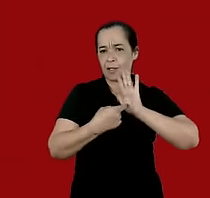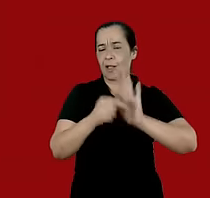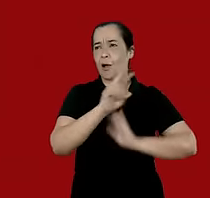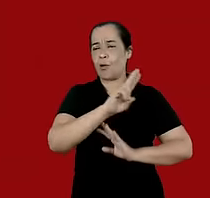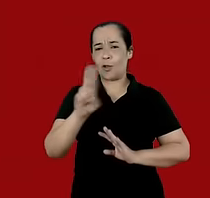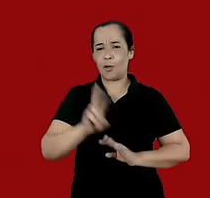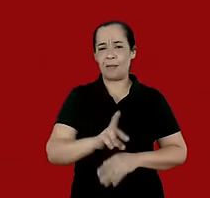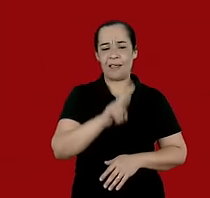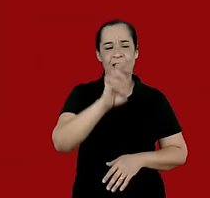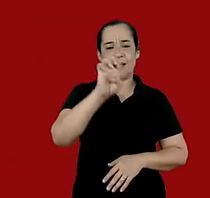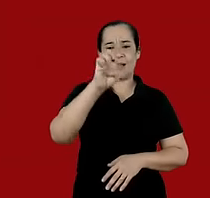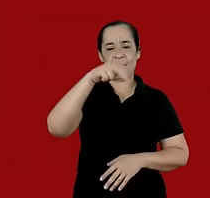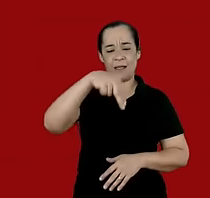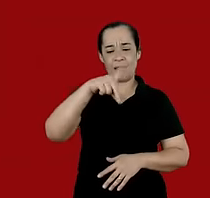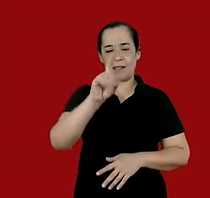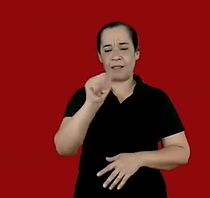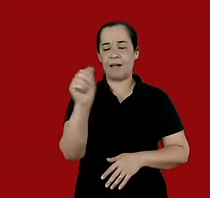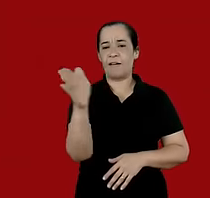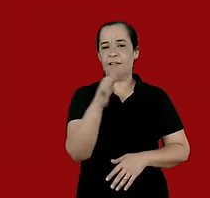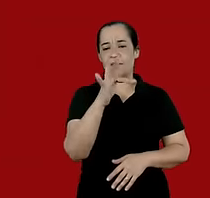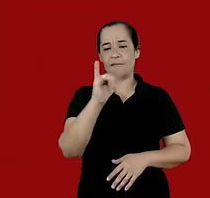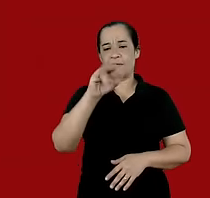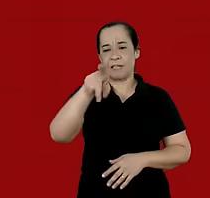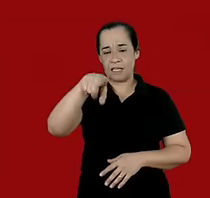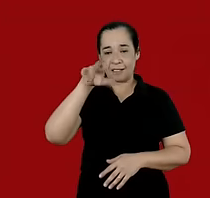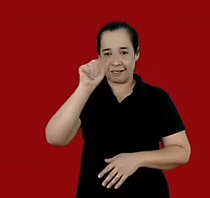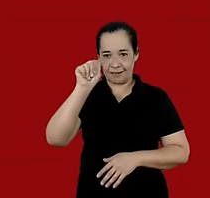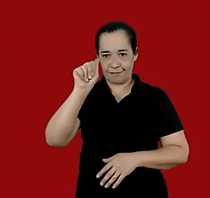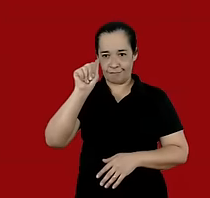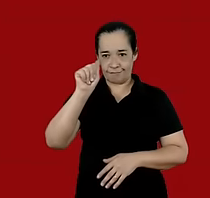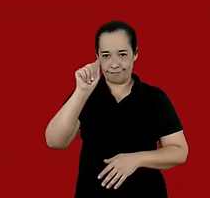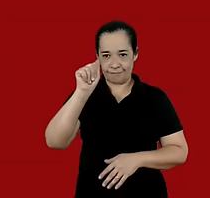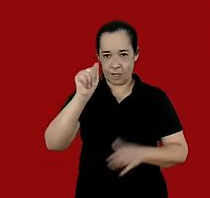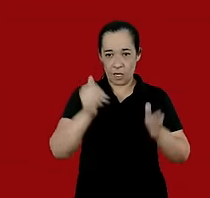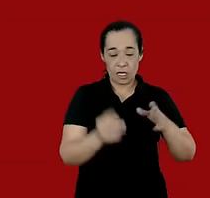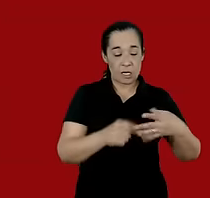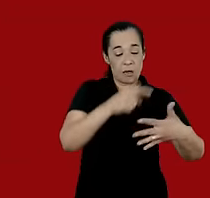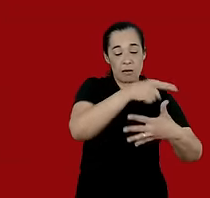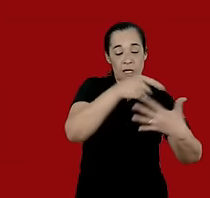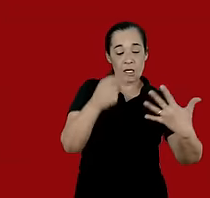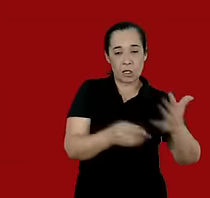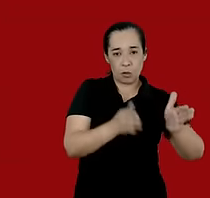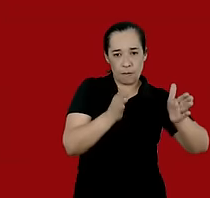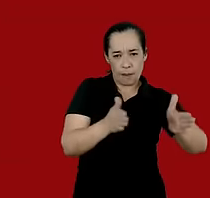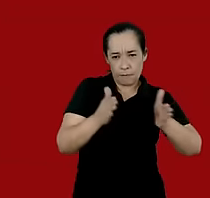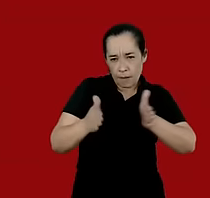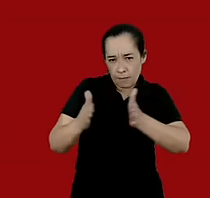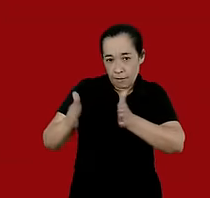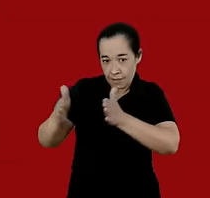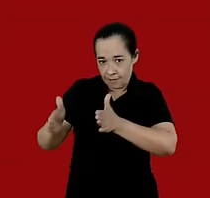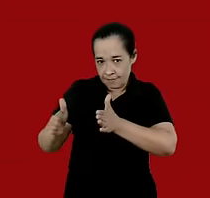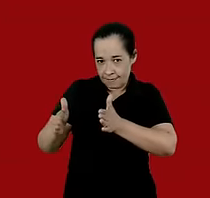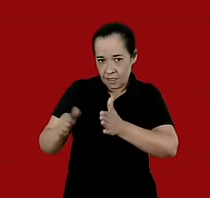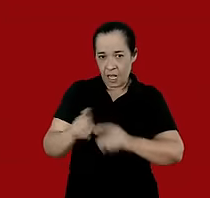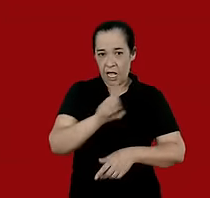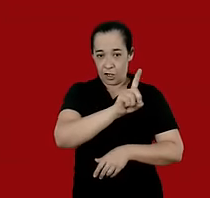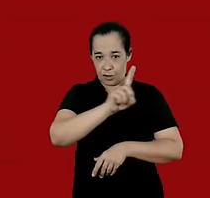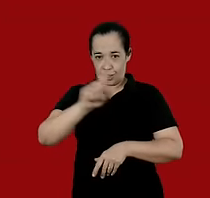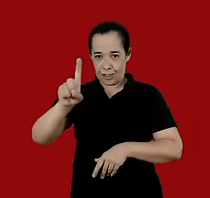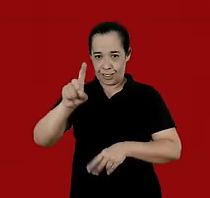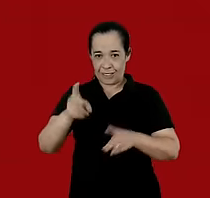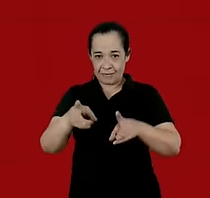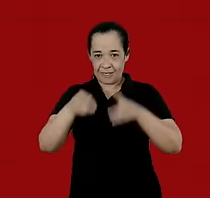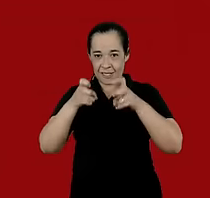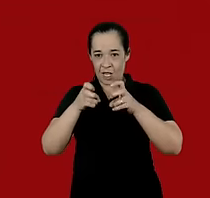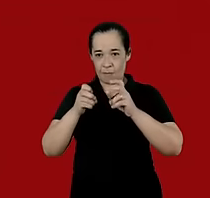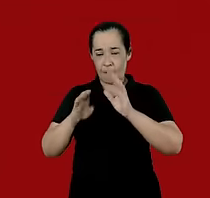faz isso a gente vê que nos últimos cinco ciclos e a gente olha para à direita e e ver ali a rentabilidade do CDI